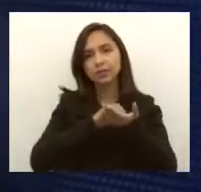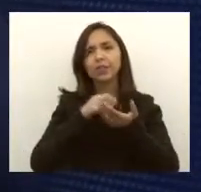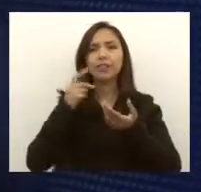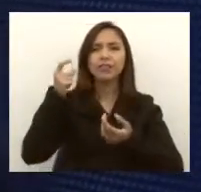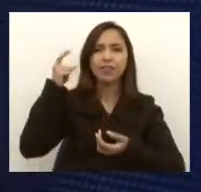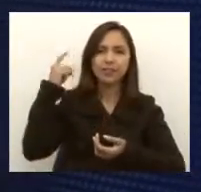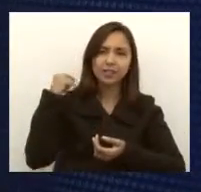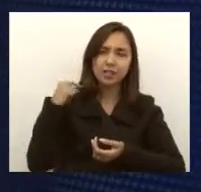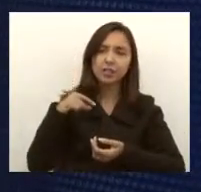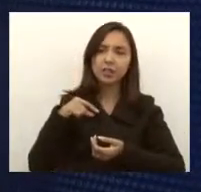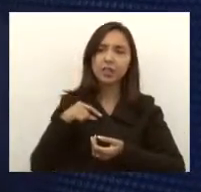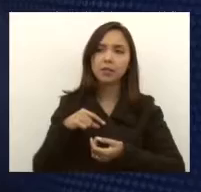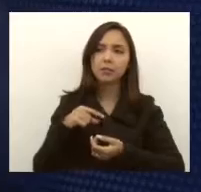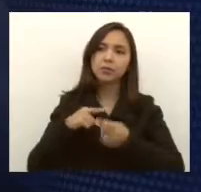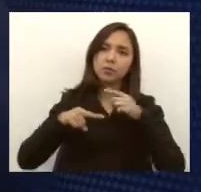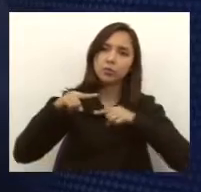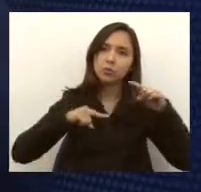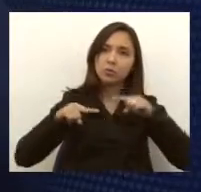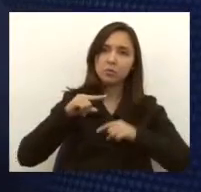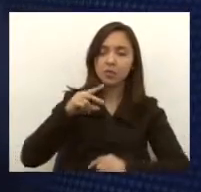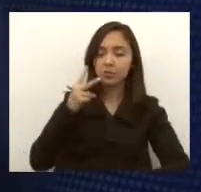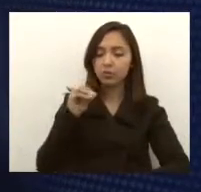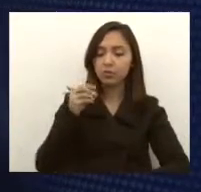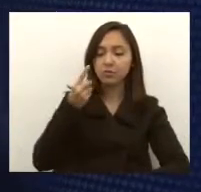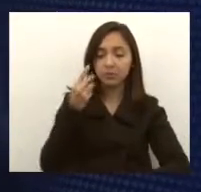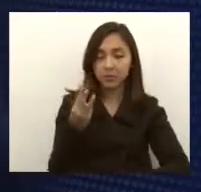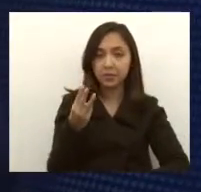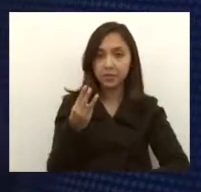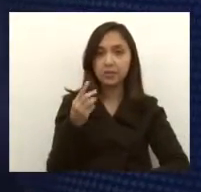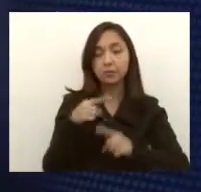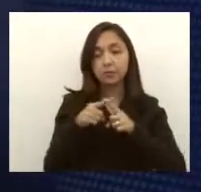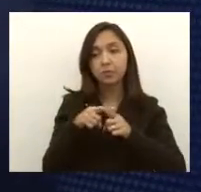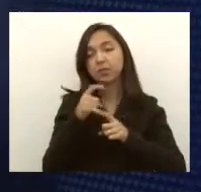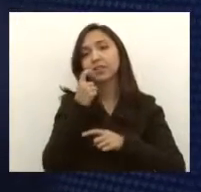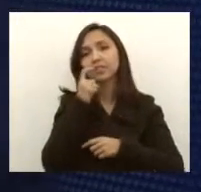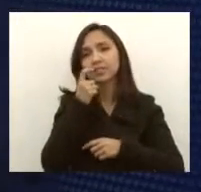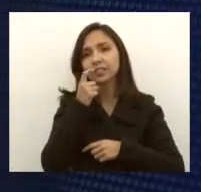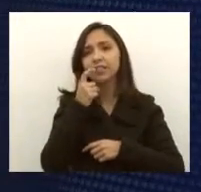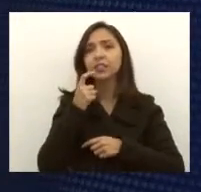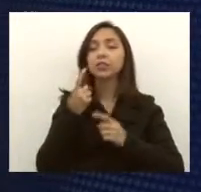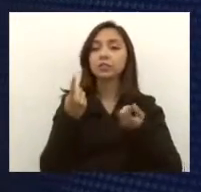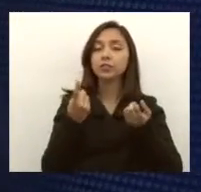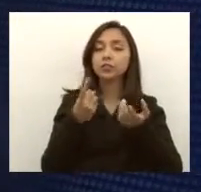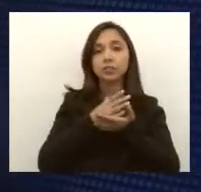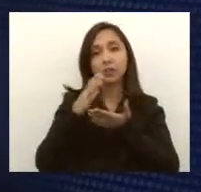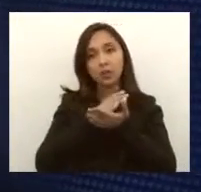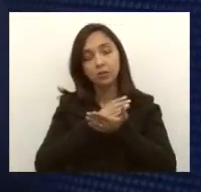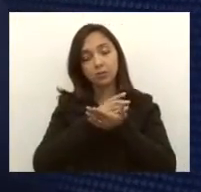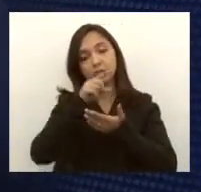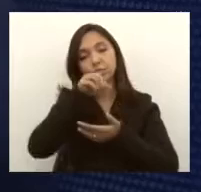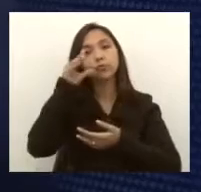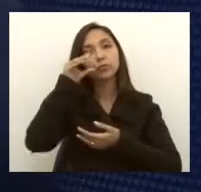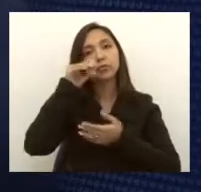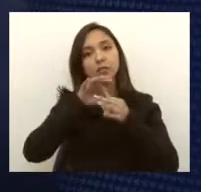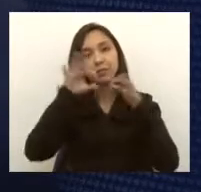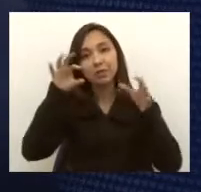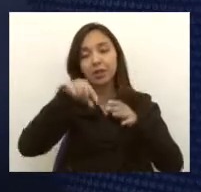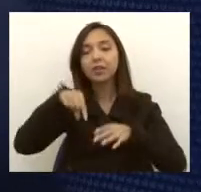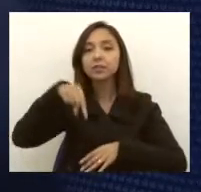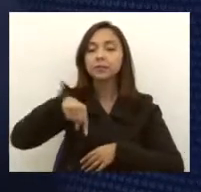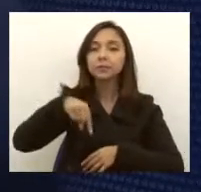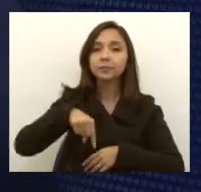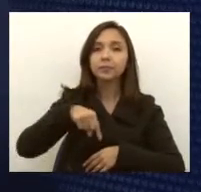tempo, desde o início do meu mandato em 2013, porque o cirurgião dentista, como alguns profissionais liberais da cidade, realmente vem